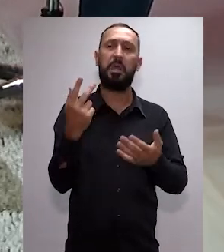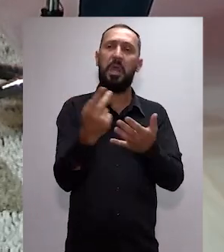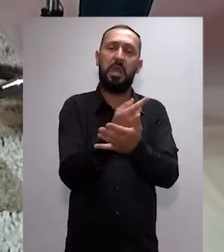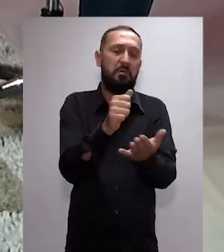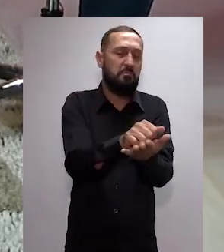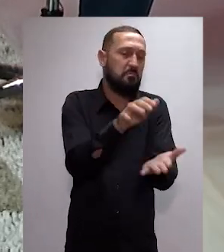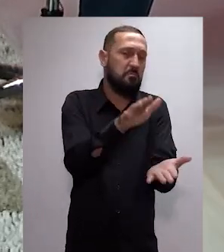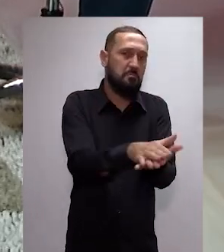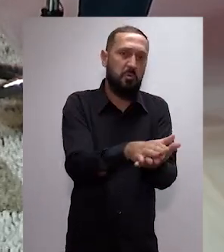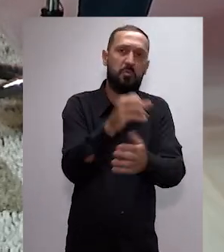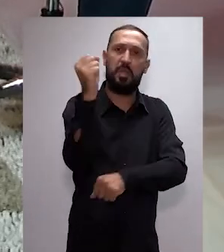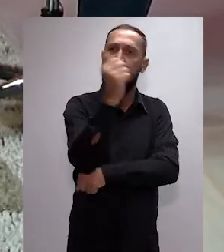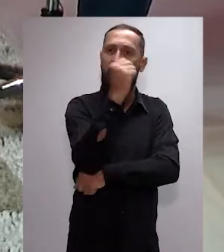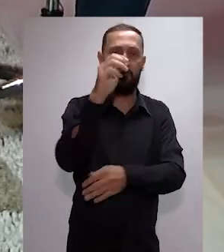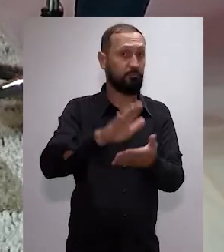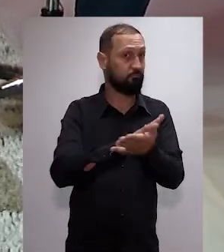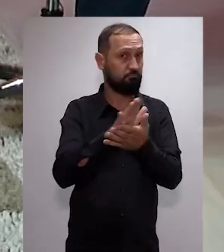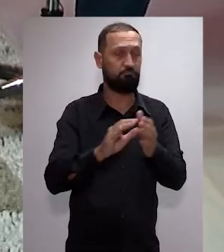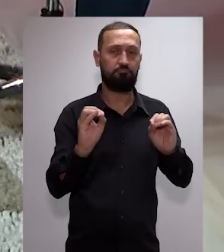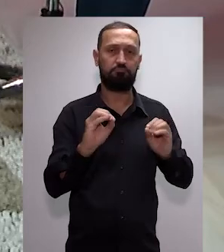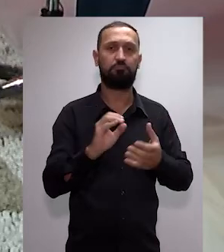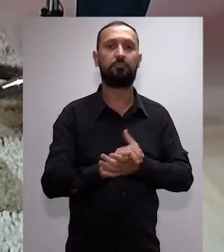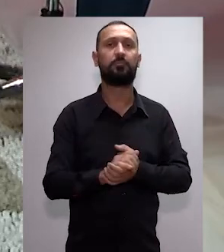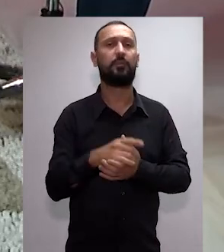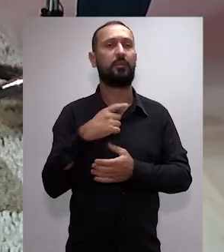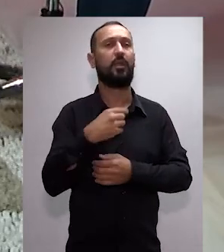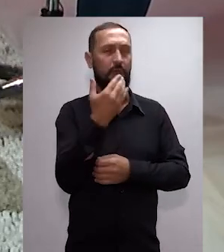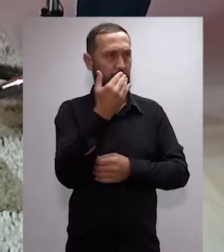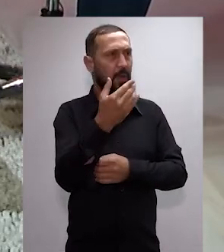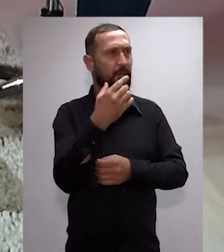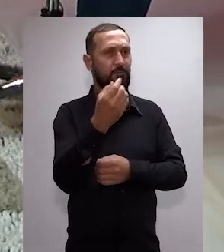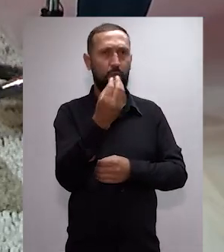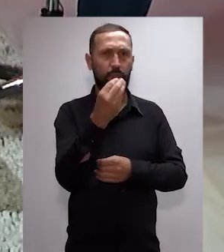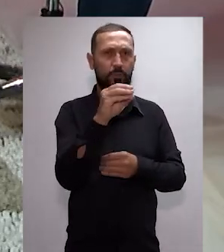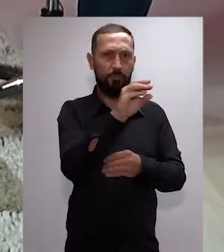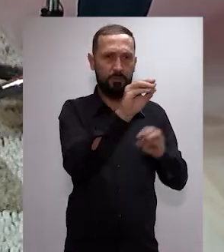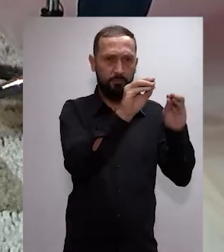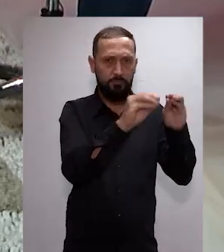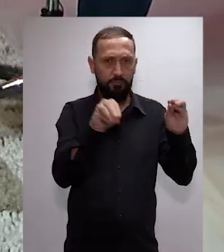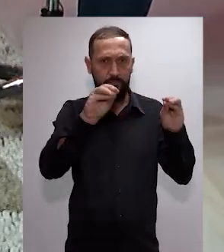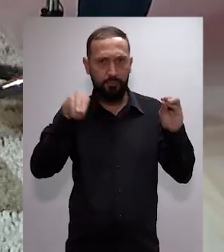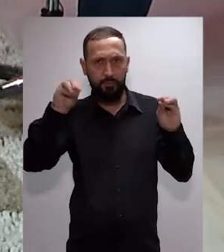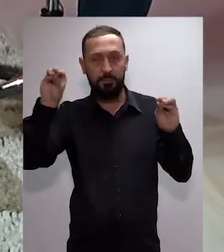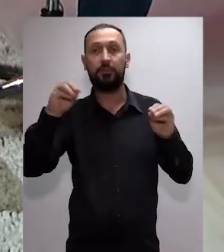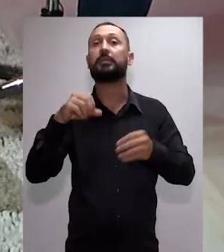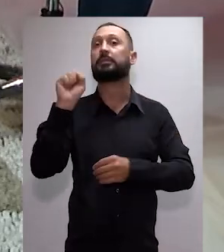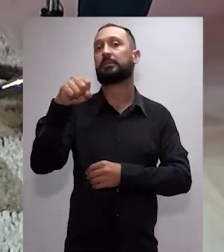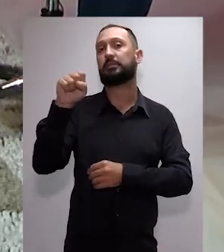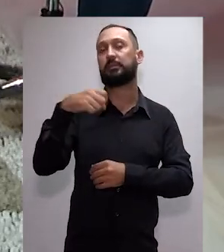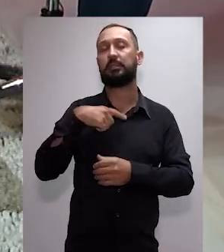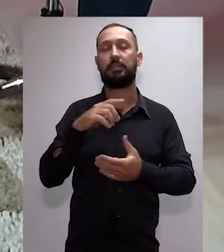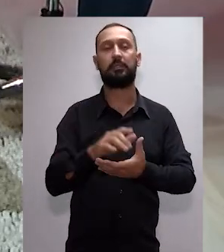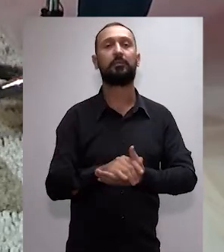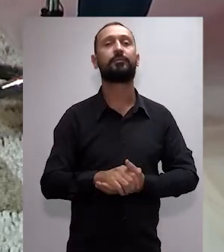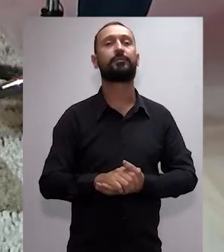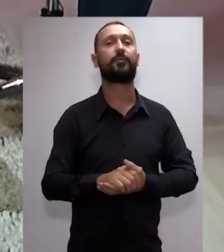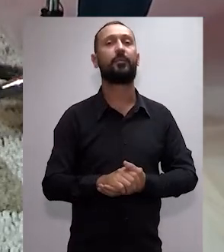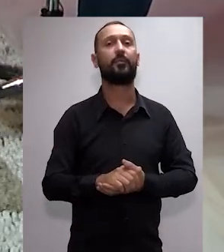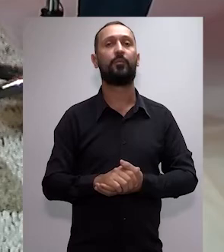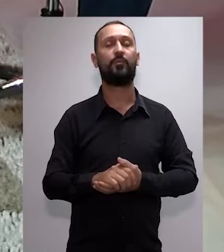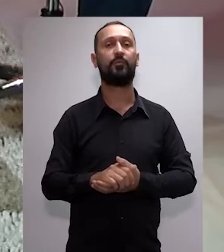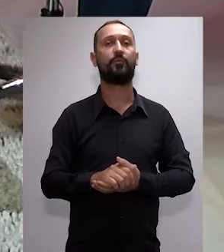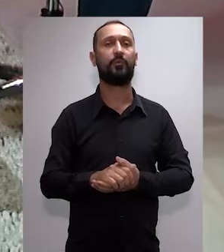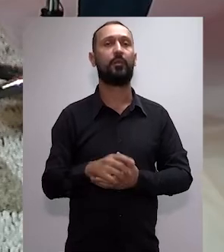as infrações gravíssimas que eu citei aqui. E existe muita procura para essas mudanças? Sim, Areta. É um dado